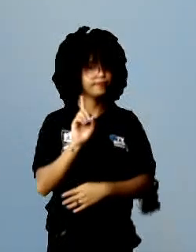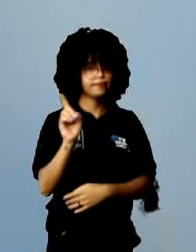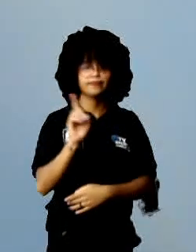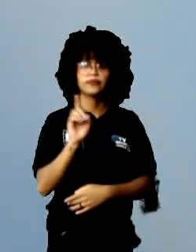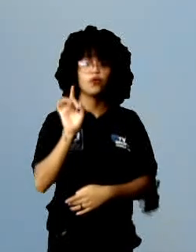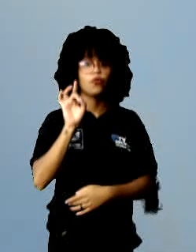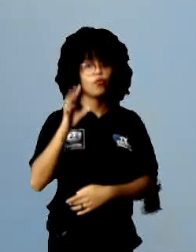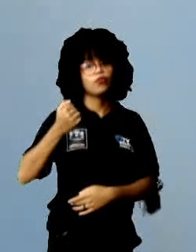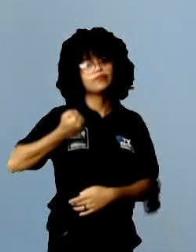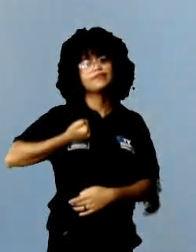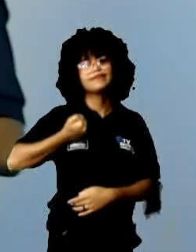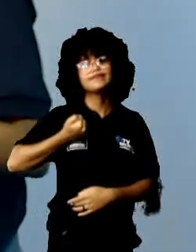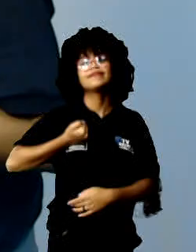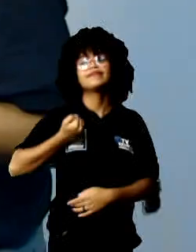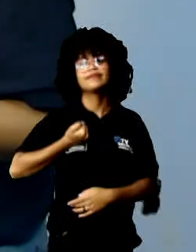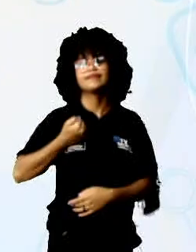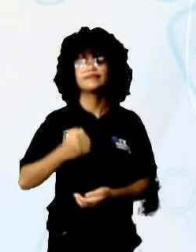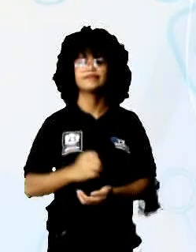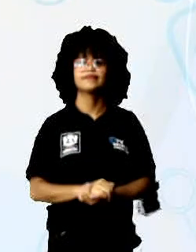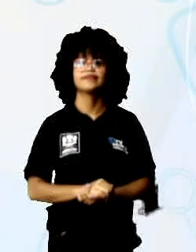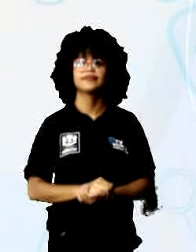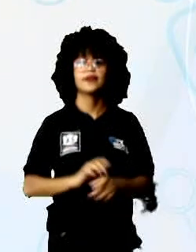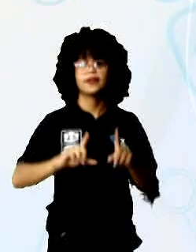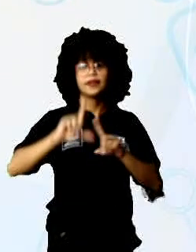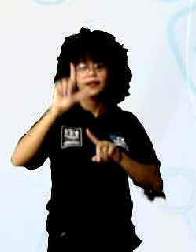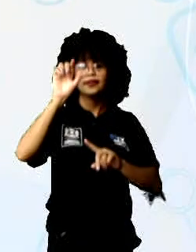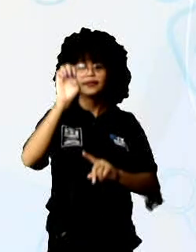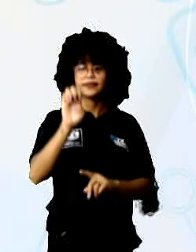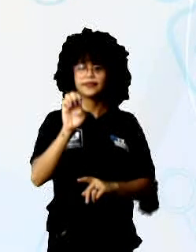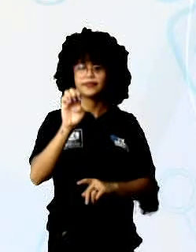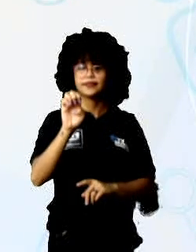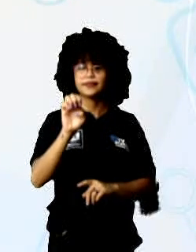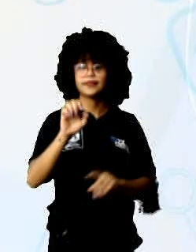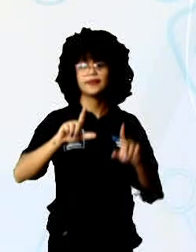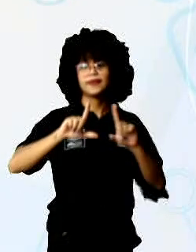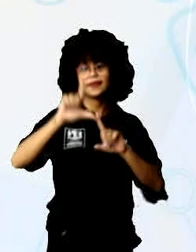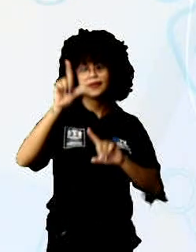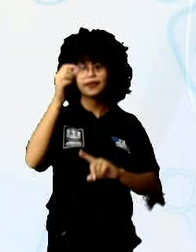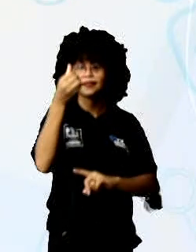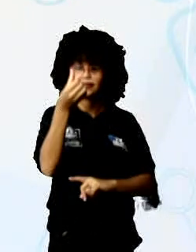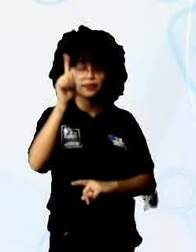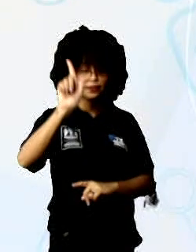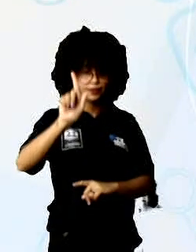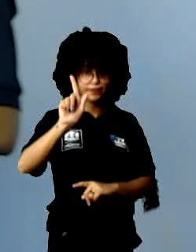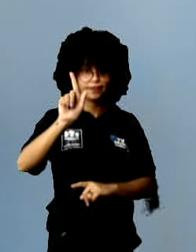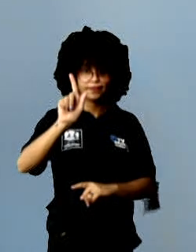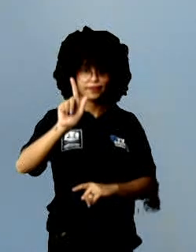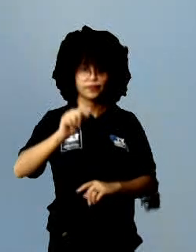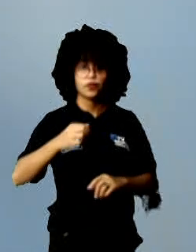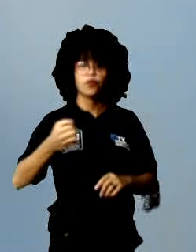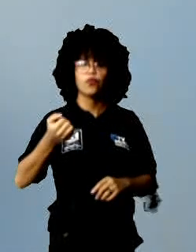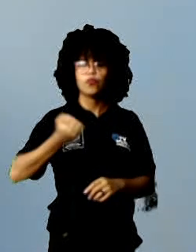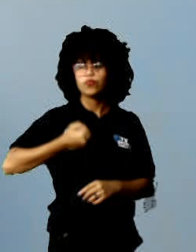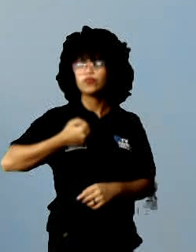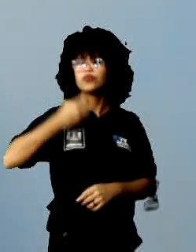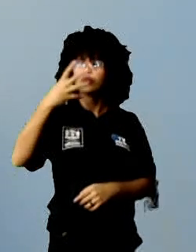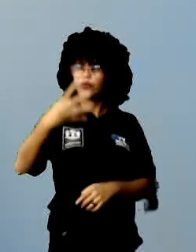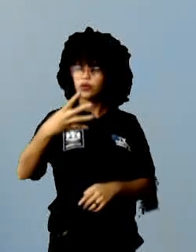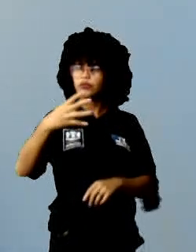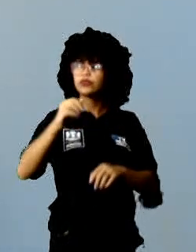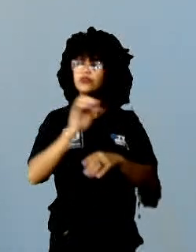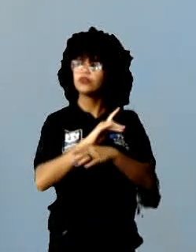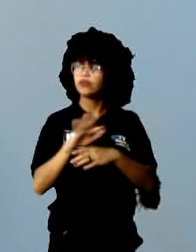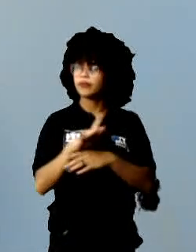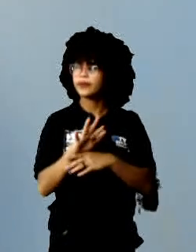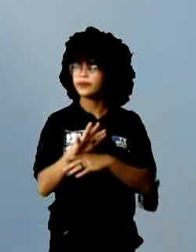são números letrinha é letrinhas jeito o numeral 4 faz parte do